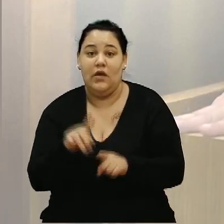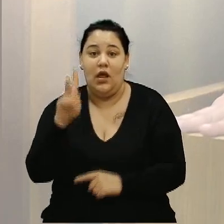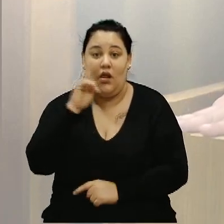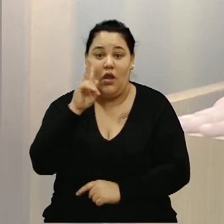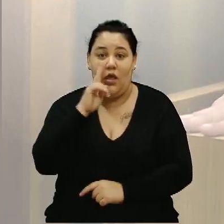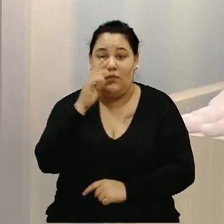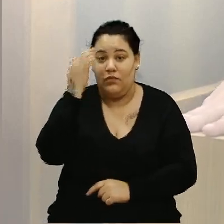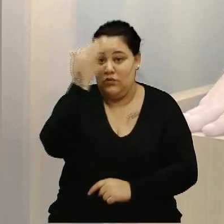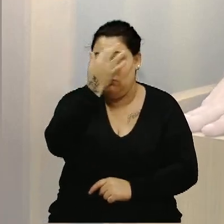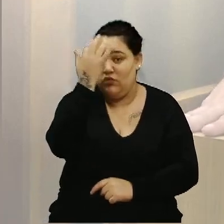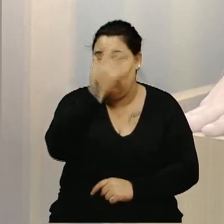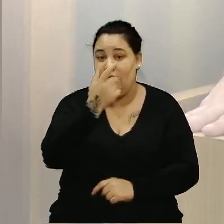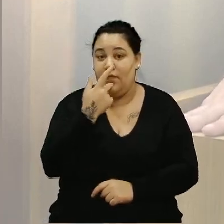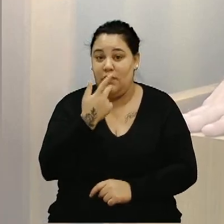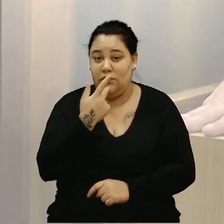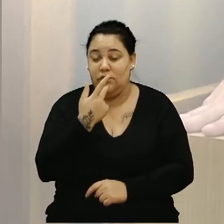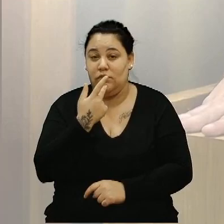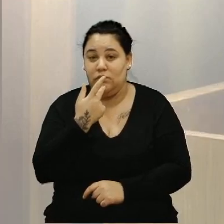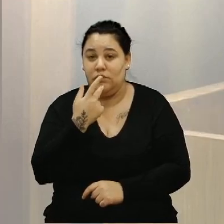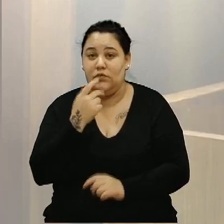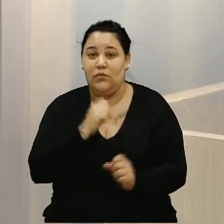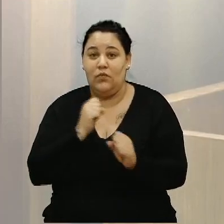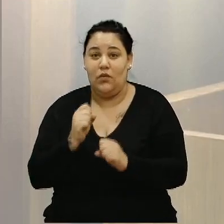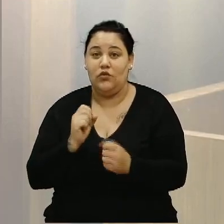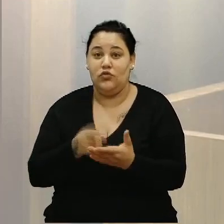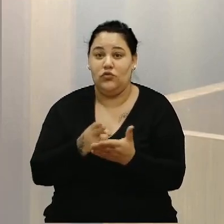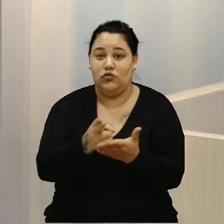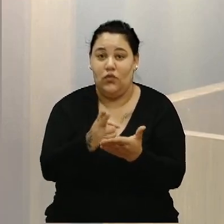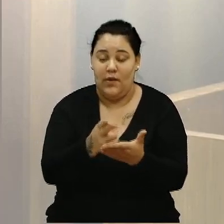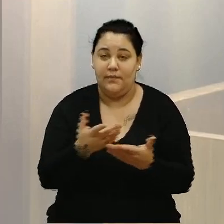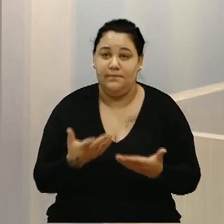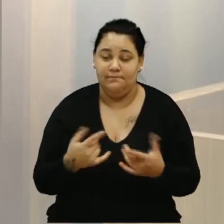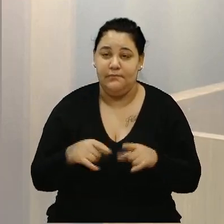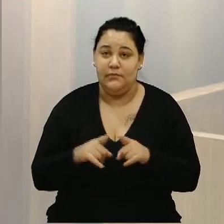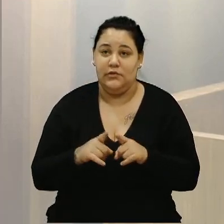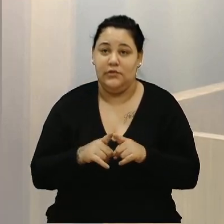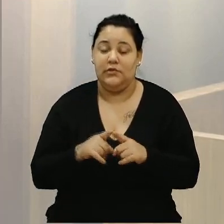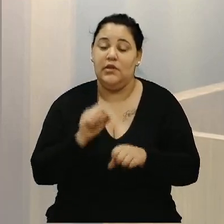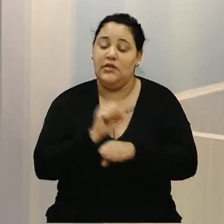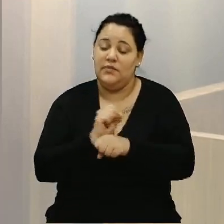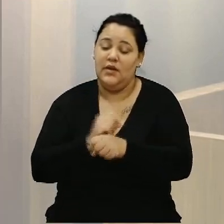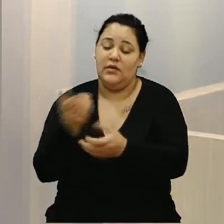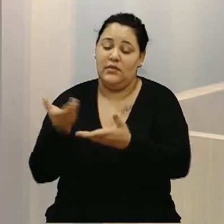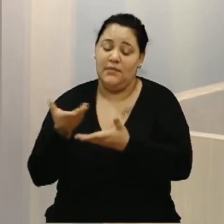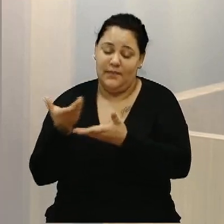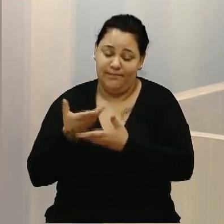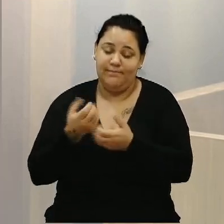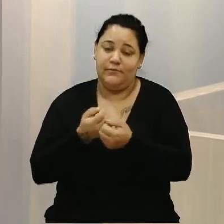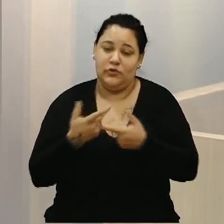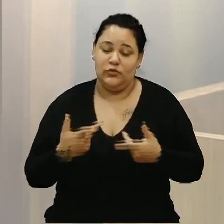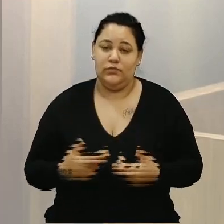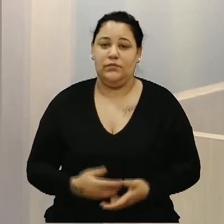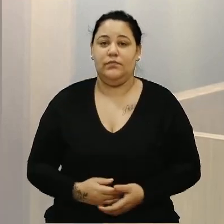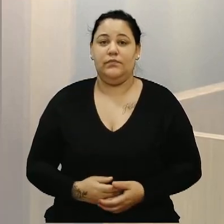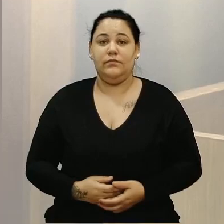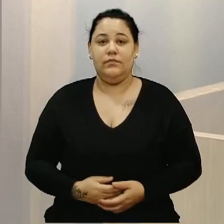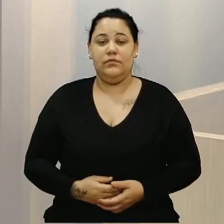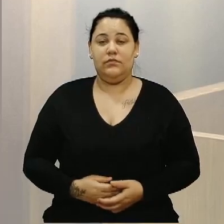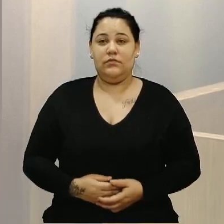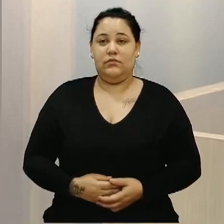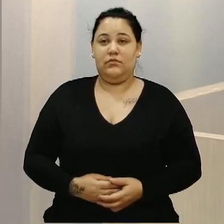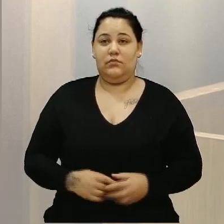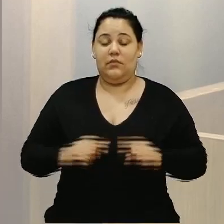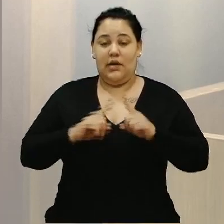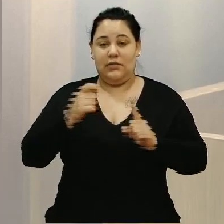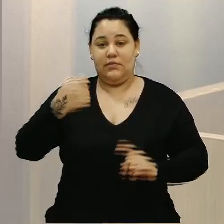falando que isso pode ir ainda mais, né? E tomara que a gente receba mais donativos. Mas há de se ter um planejamento